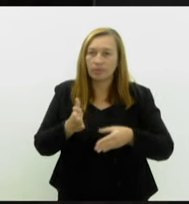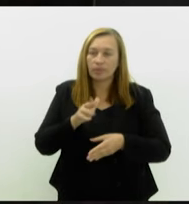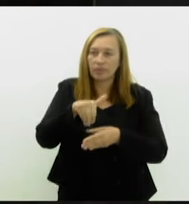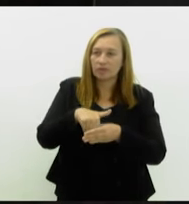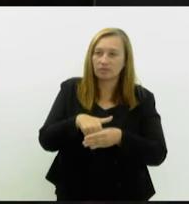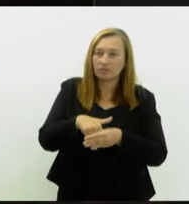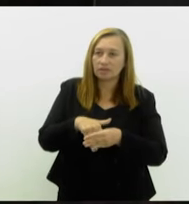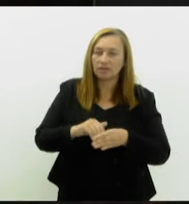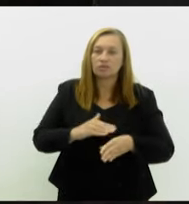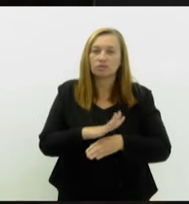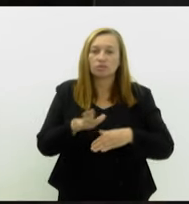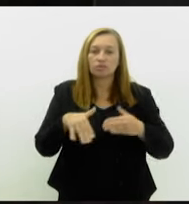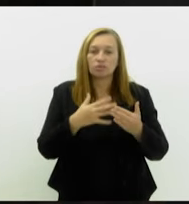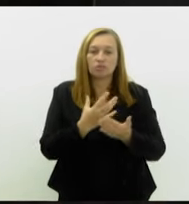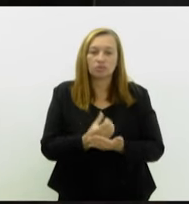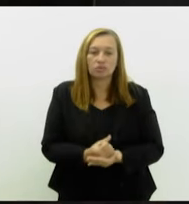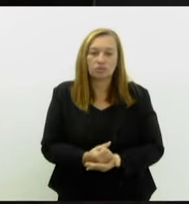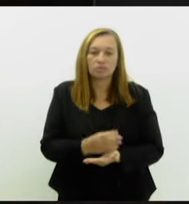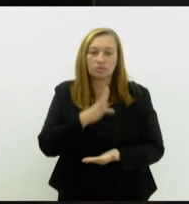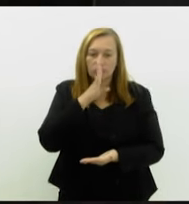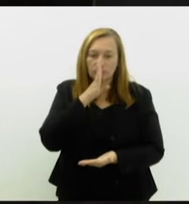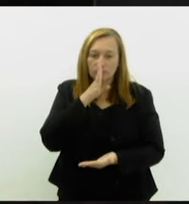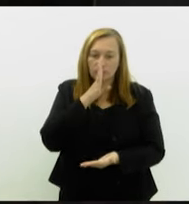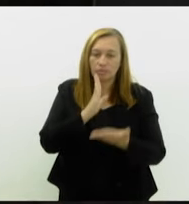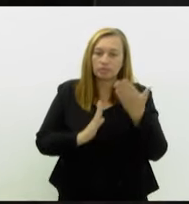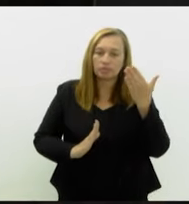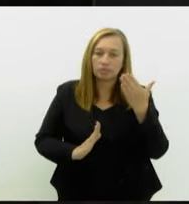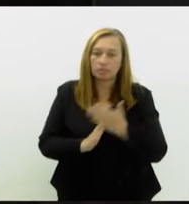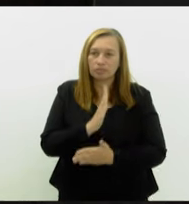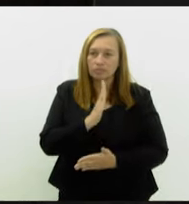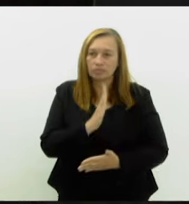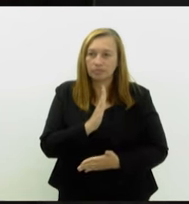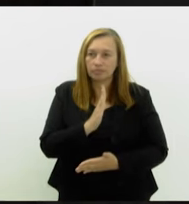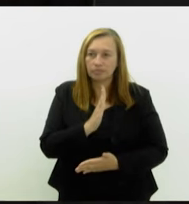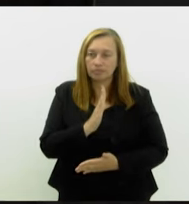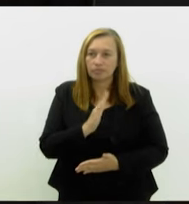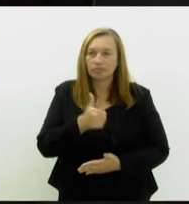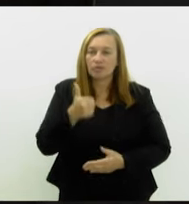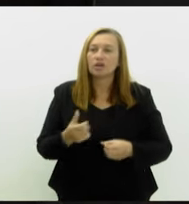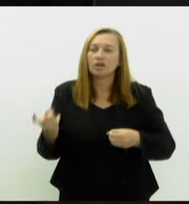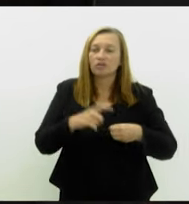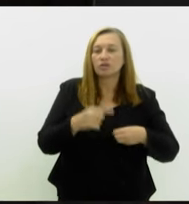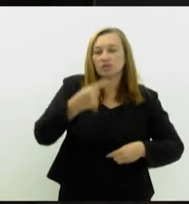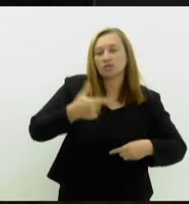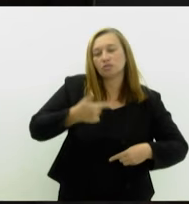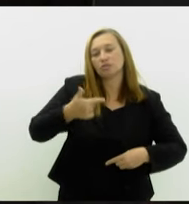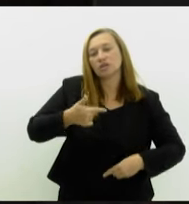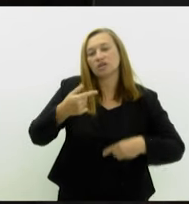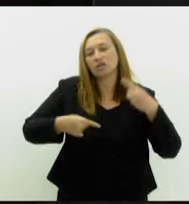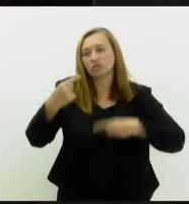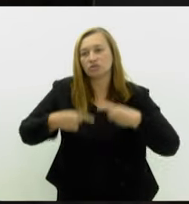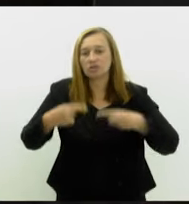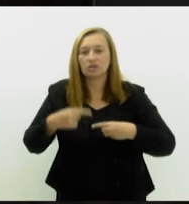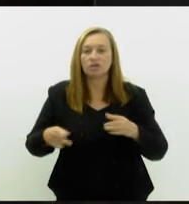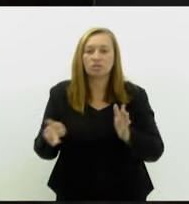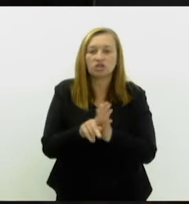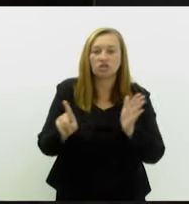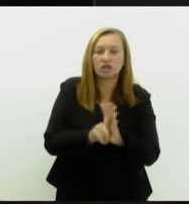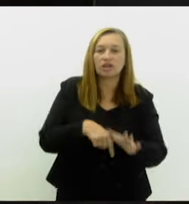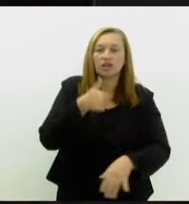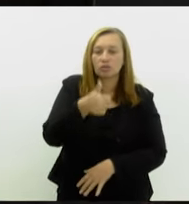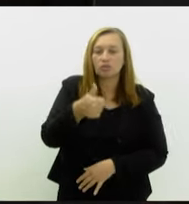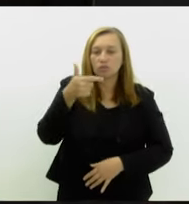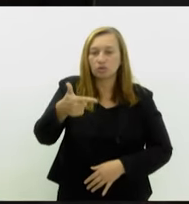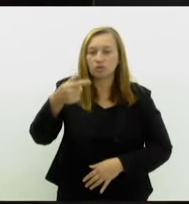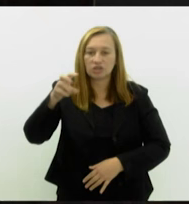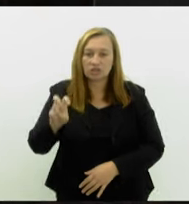discussão. Em votação. Os senhores que aprovam a permaneçam como estão. Aprovada em primeira, retorna em segunda. Projeto de lei